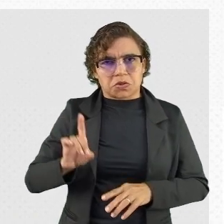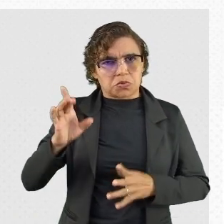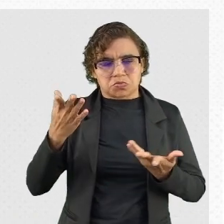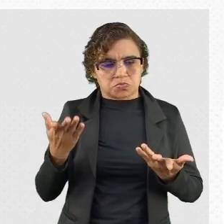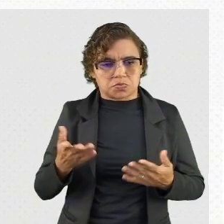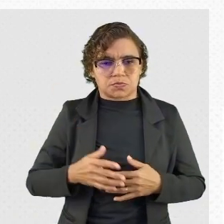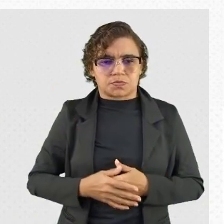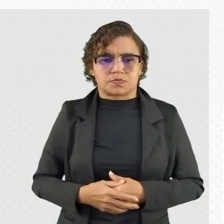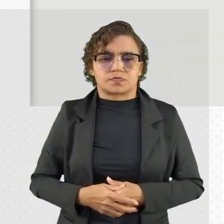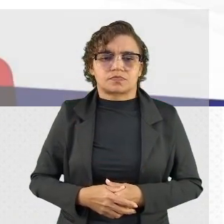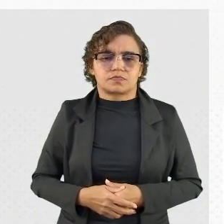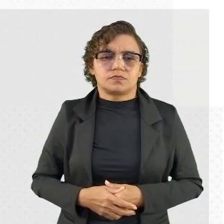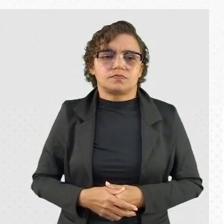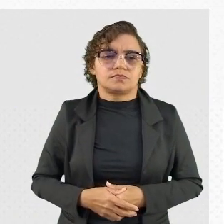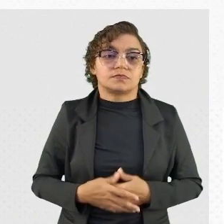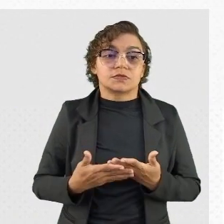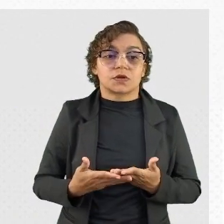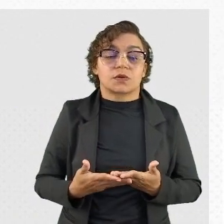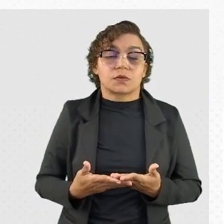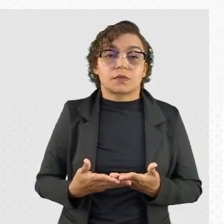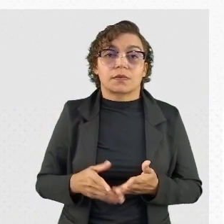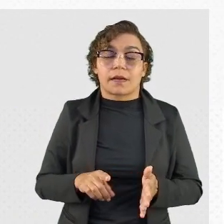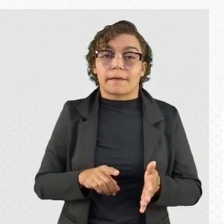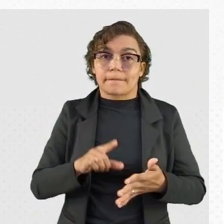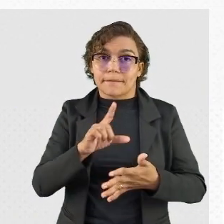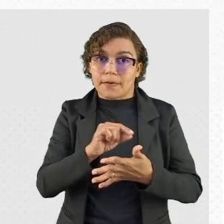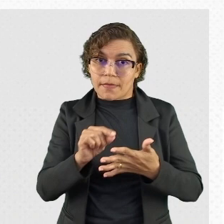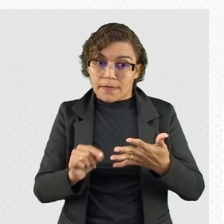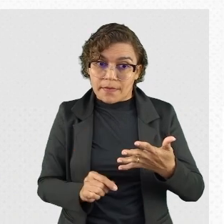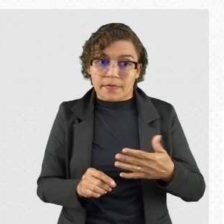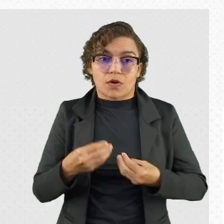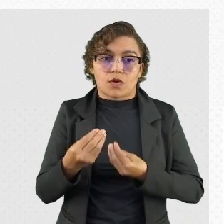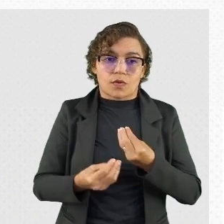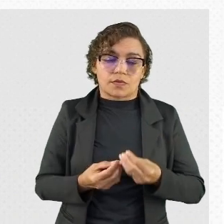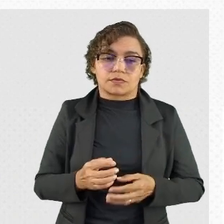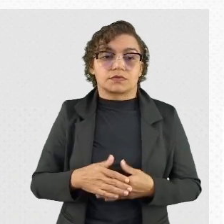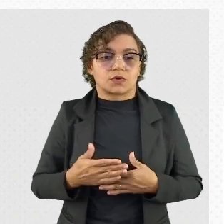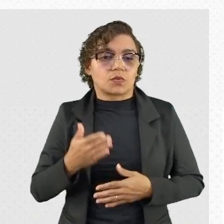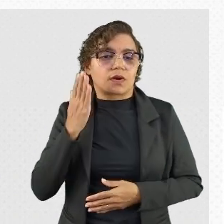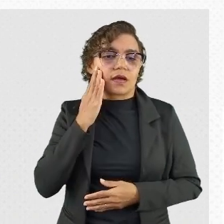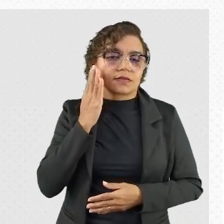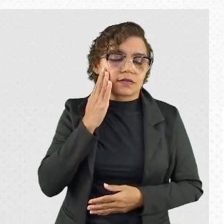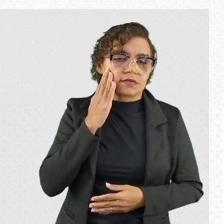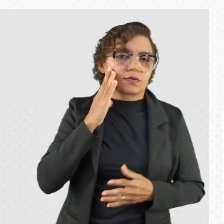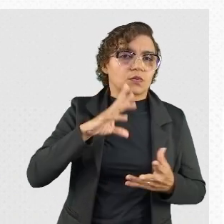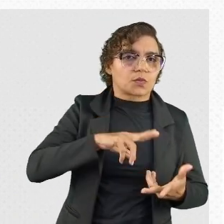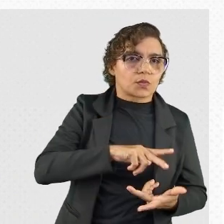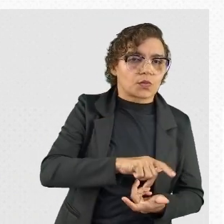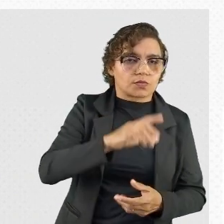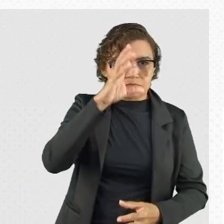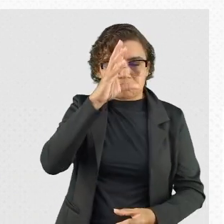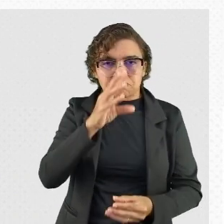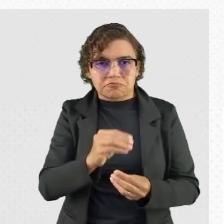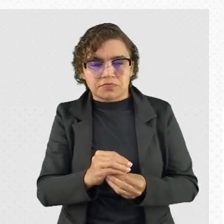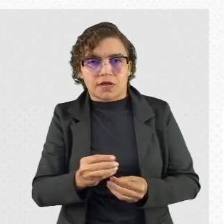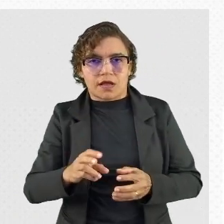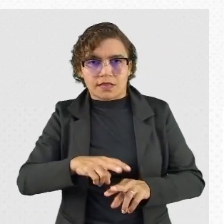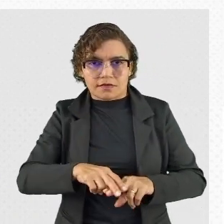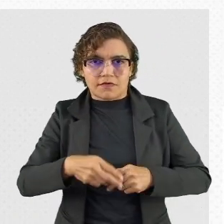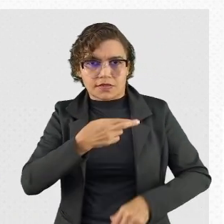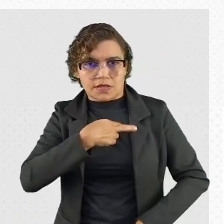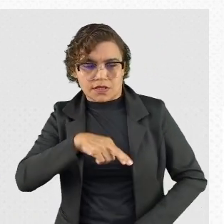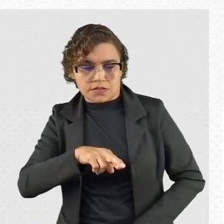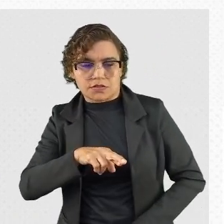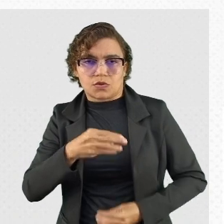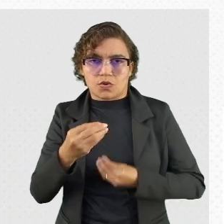questionamento. Então vamos ver o que pede aqui a nossa questão. A compreensão do mundo por meio da religião é uma